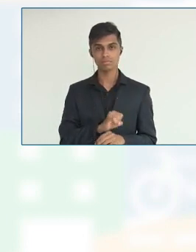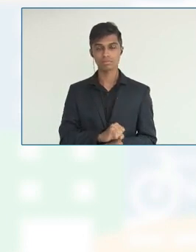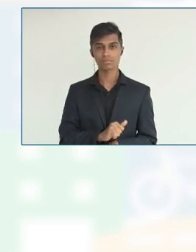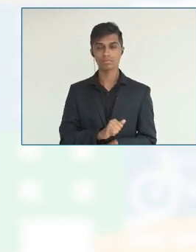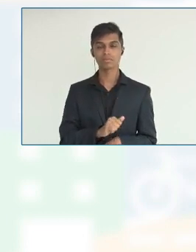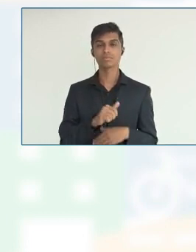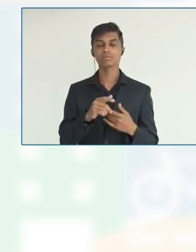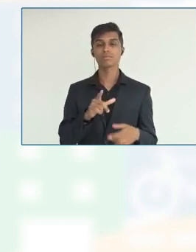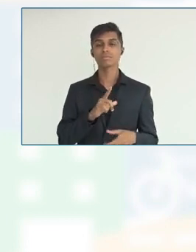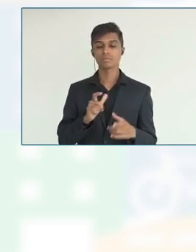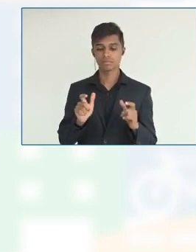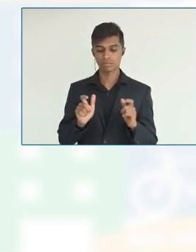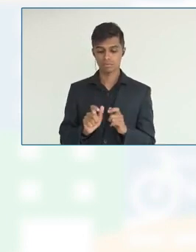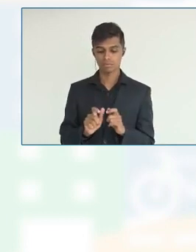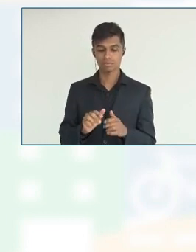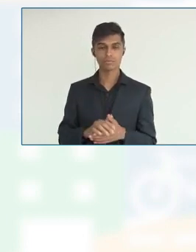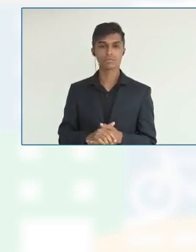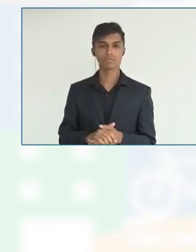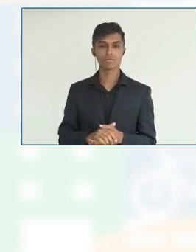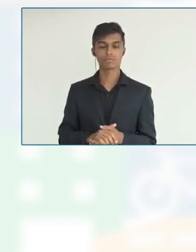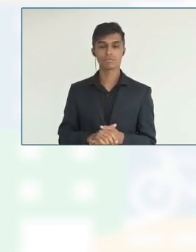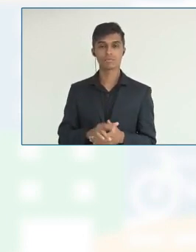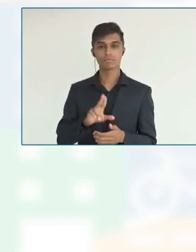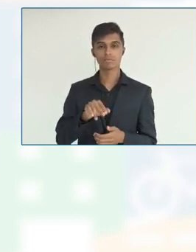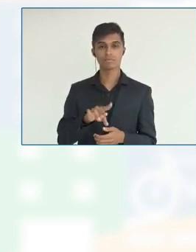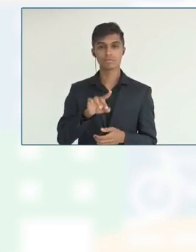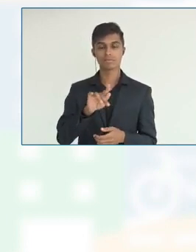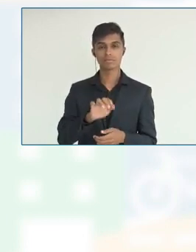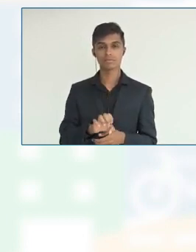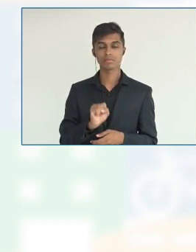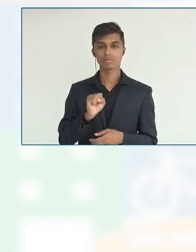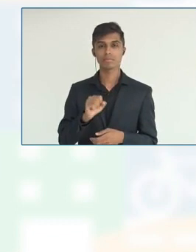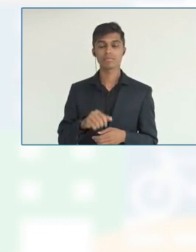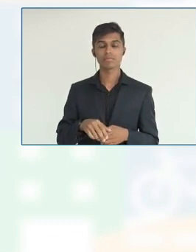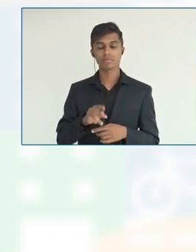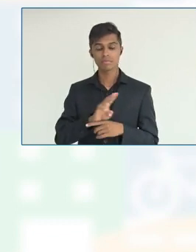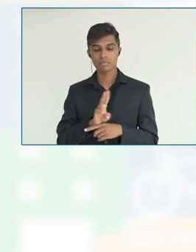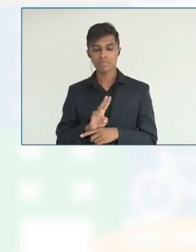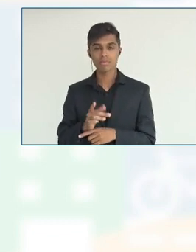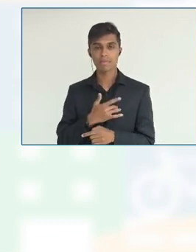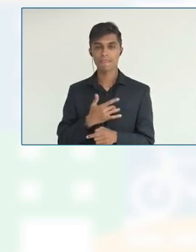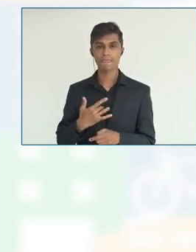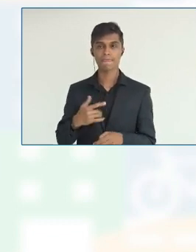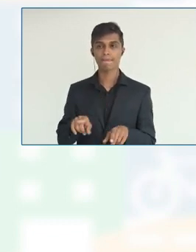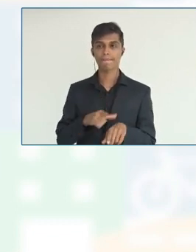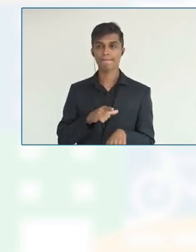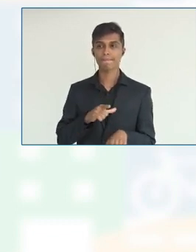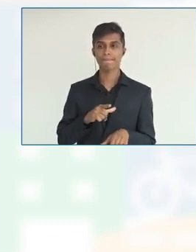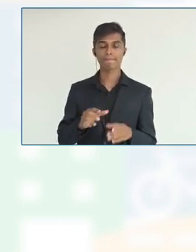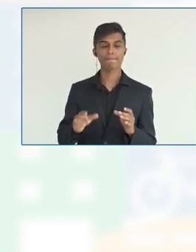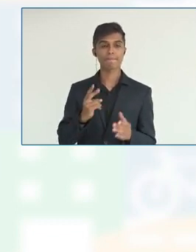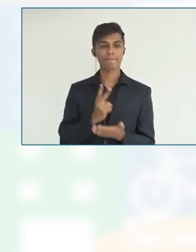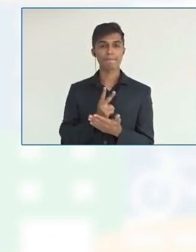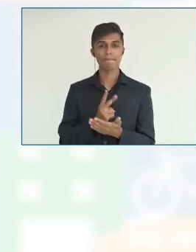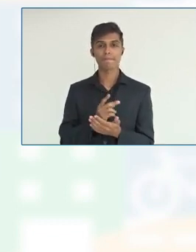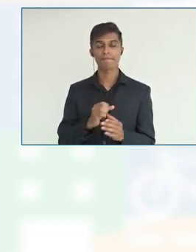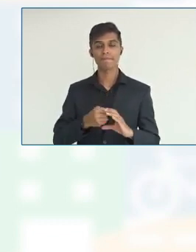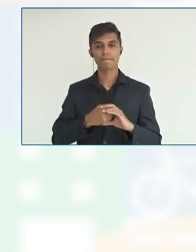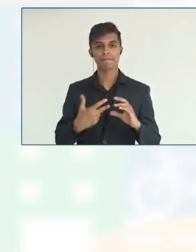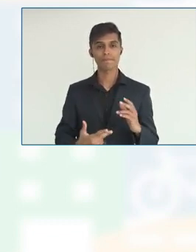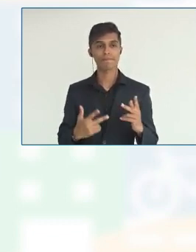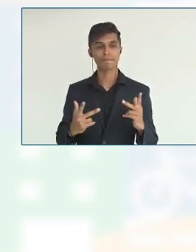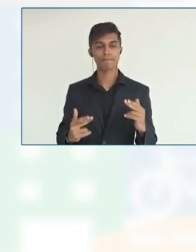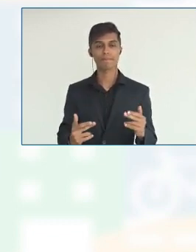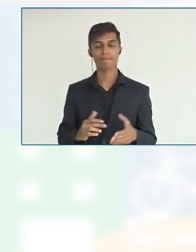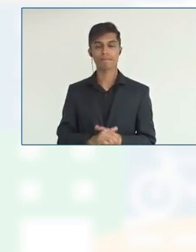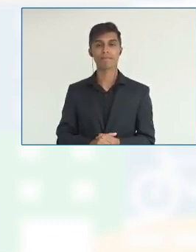temos no menor nível do território as unidades de vigilância em saúde, que também têm as mesmas características da Coordenadoria de Vigilância em